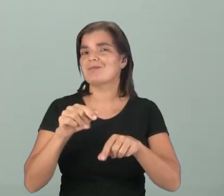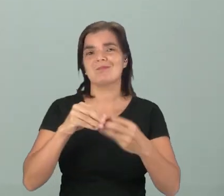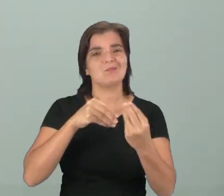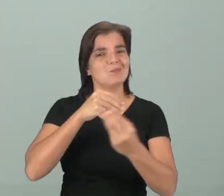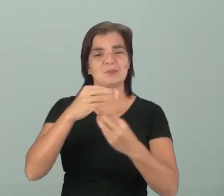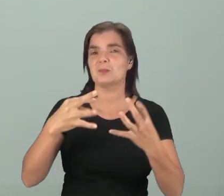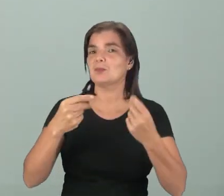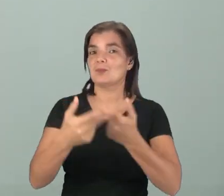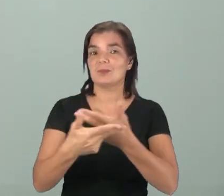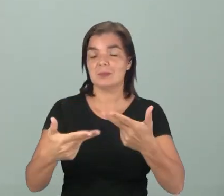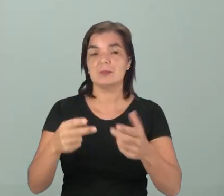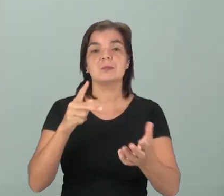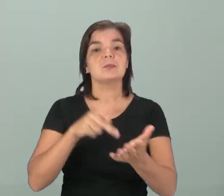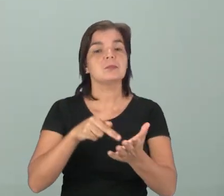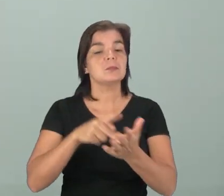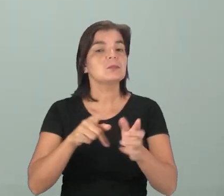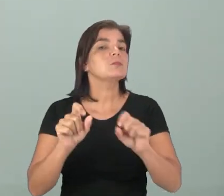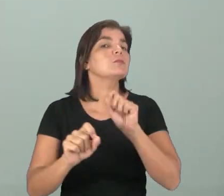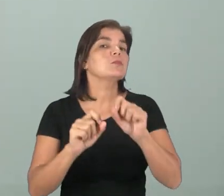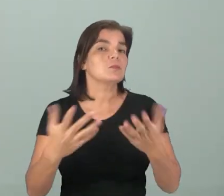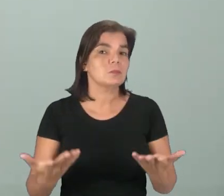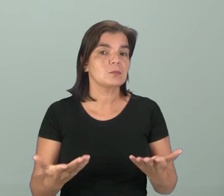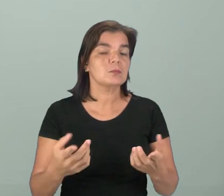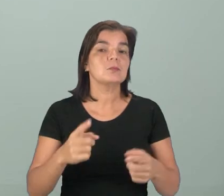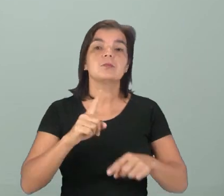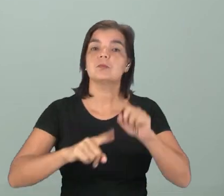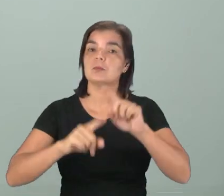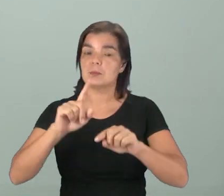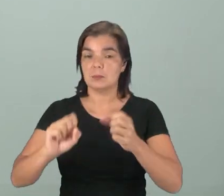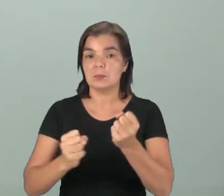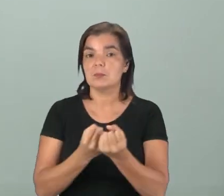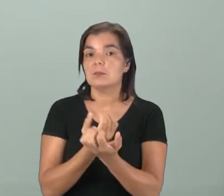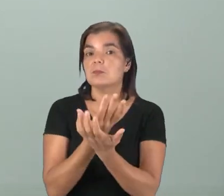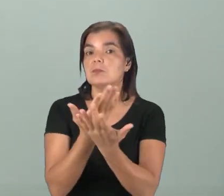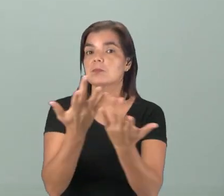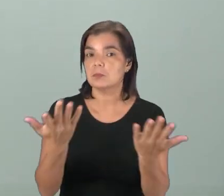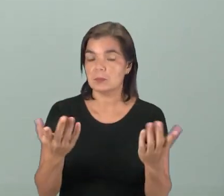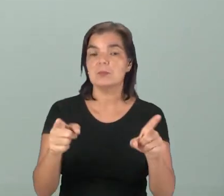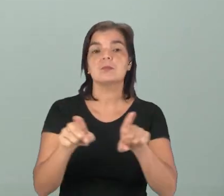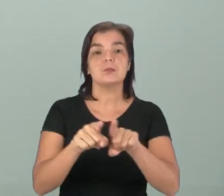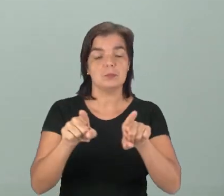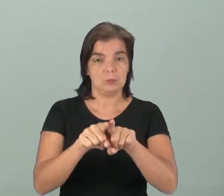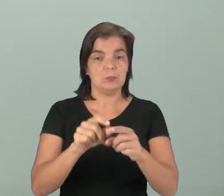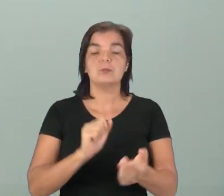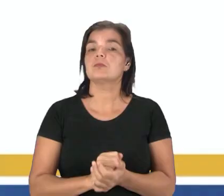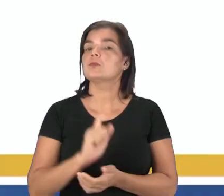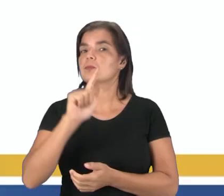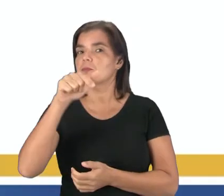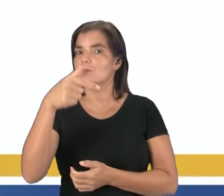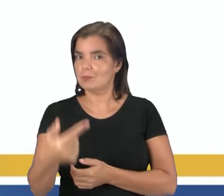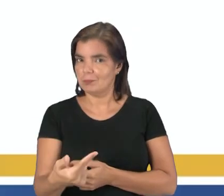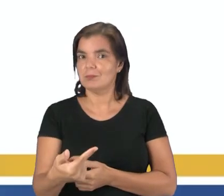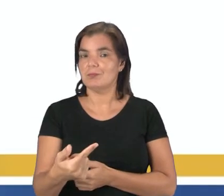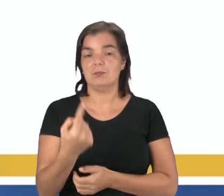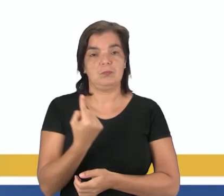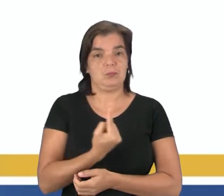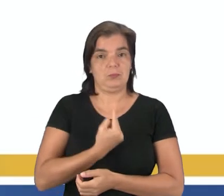mistura de tudo isso. Na verdade, o petróleo ele pode ser matéria-prima para originar essas substâncias mais de forma